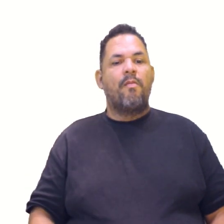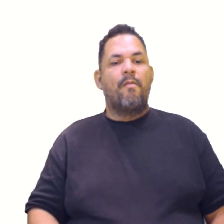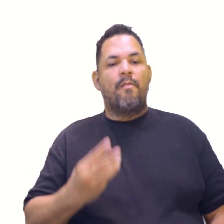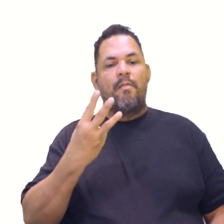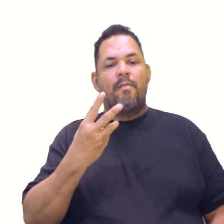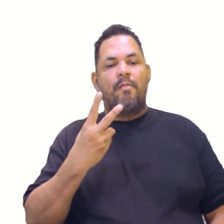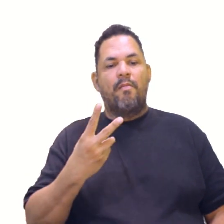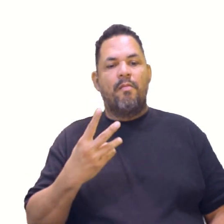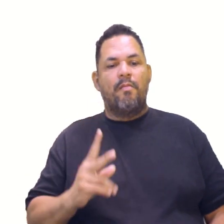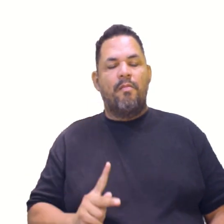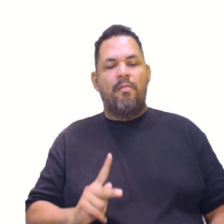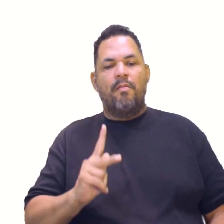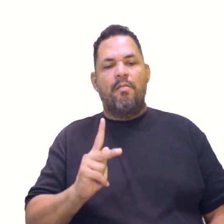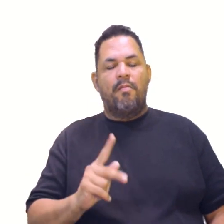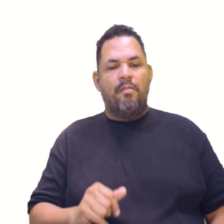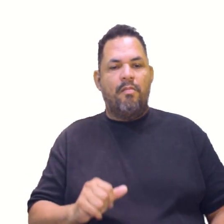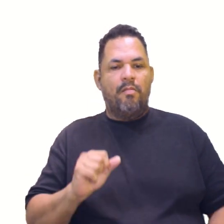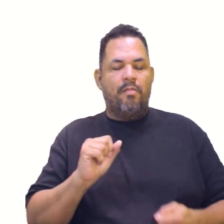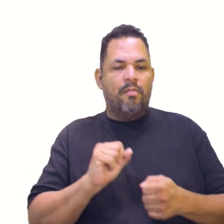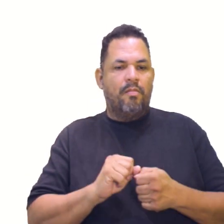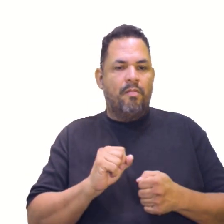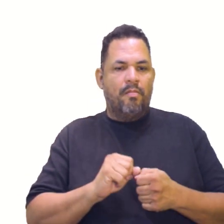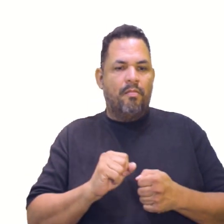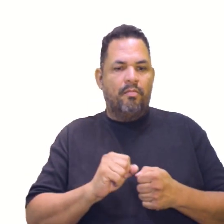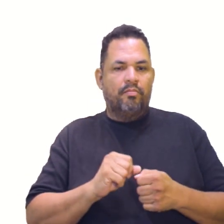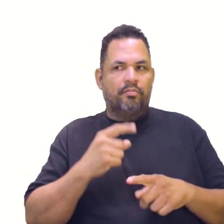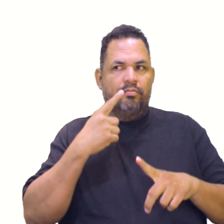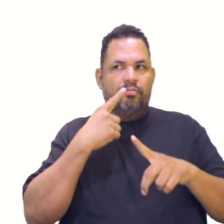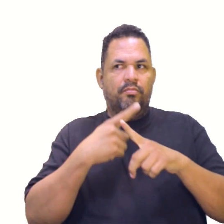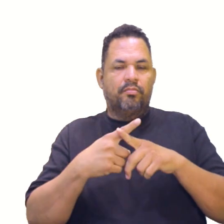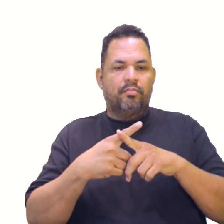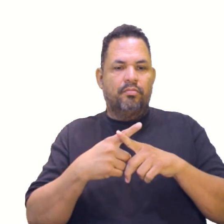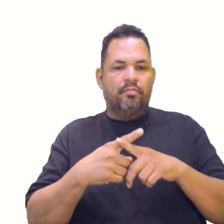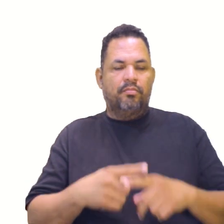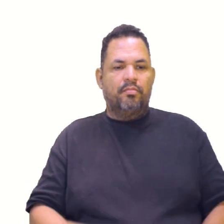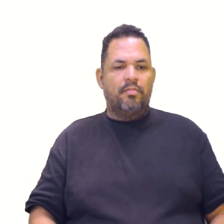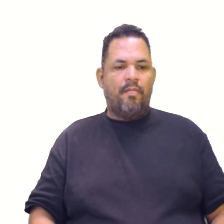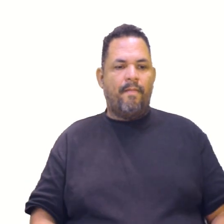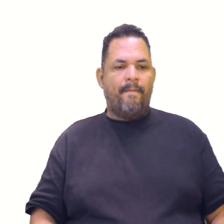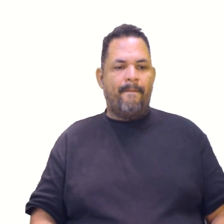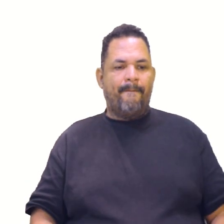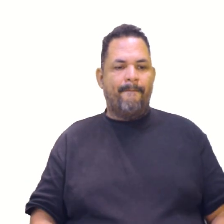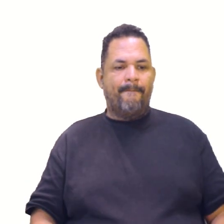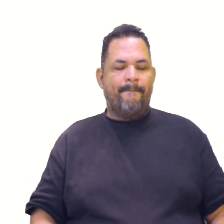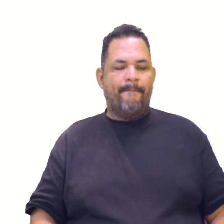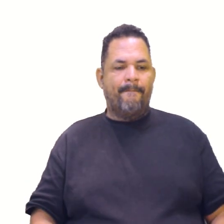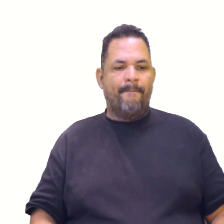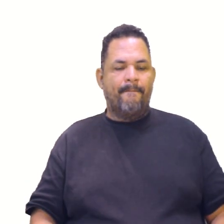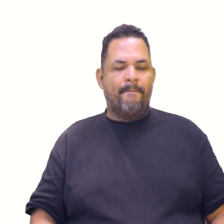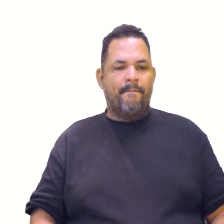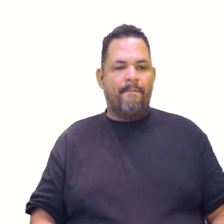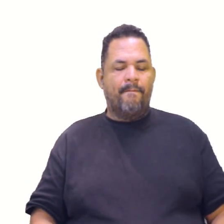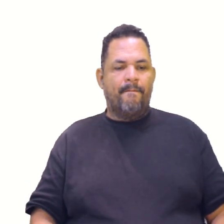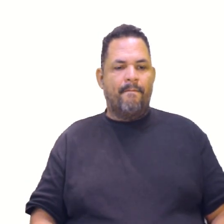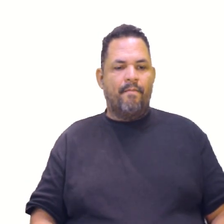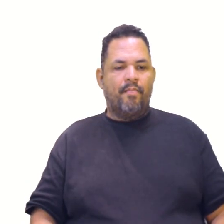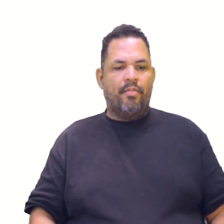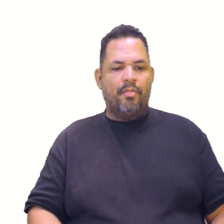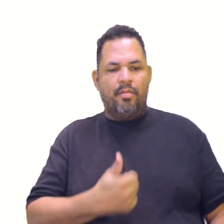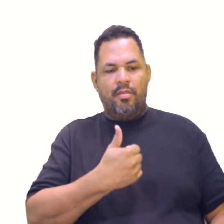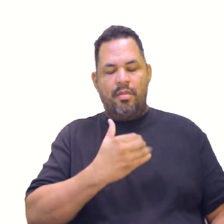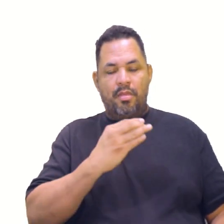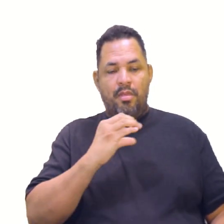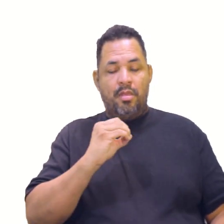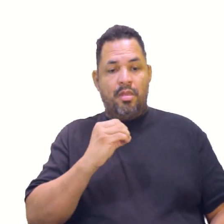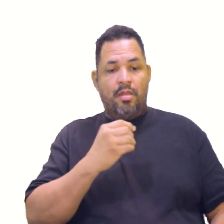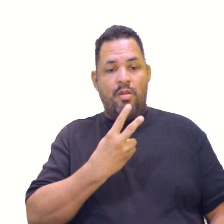3, 2 e K. E vamos fazer aí as nossas multiplicações. Vamos lá. 2 vezes 5, 10 vezes 1,